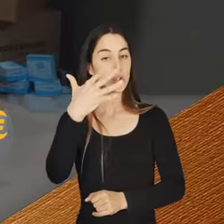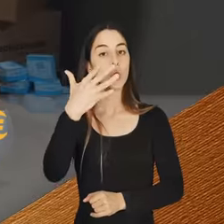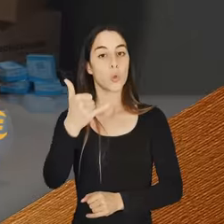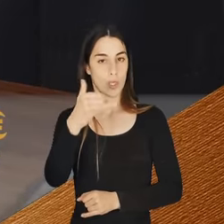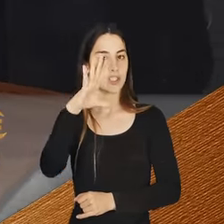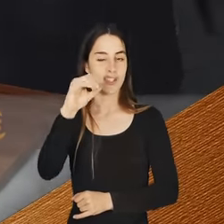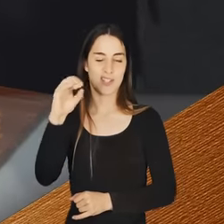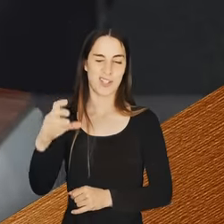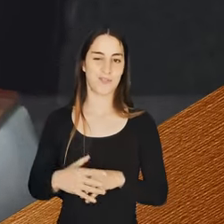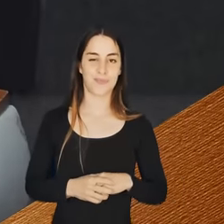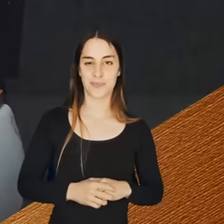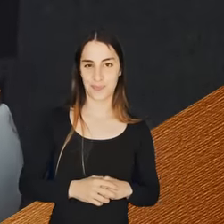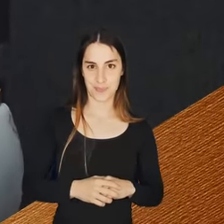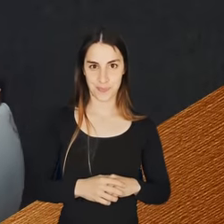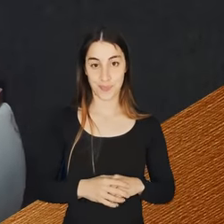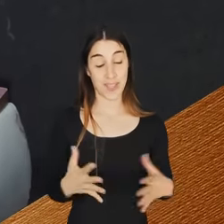2208-02-200.